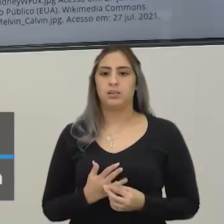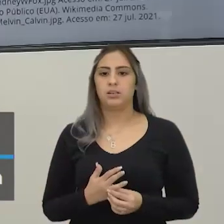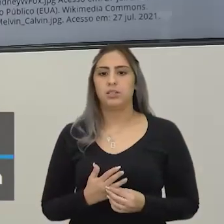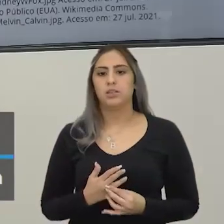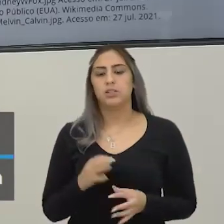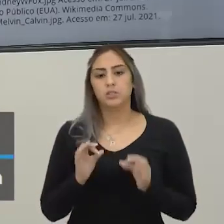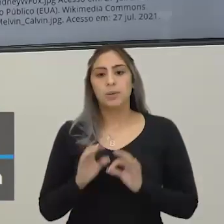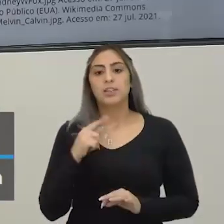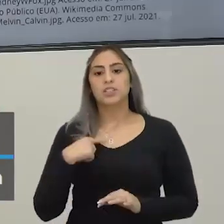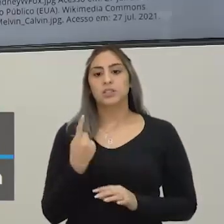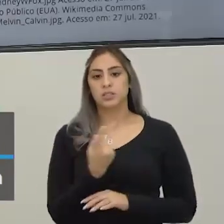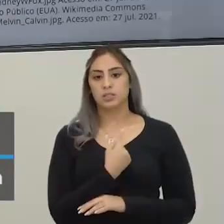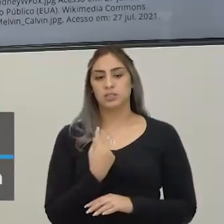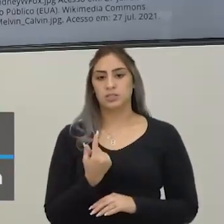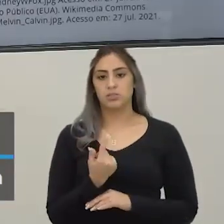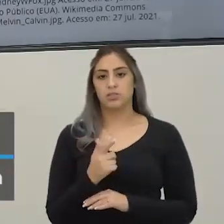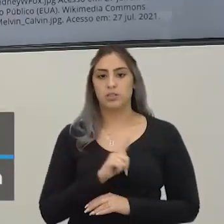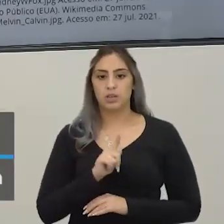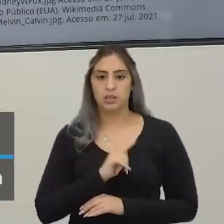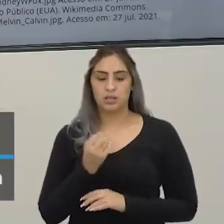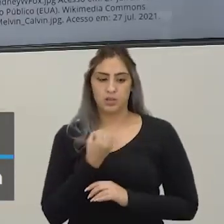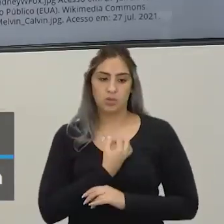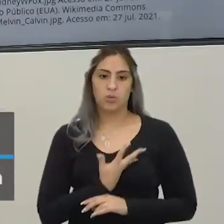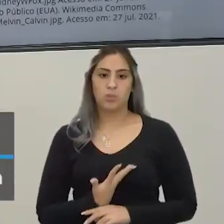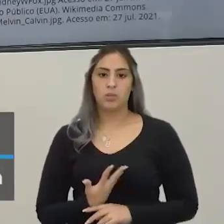gente tem aí inúmeros